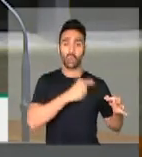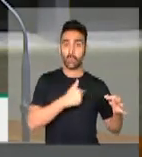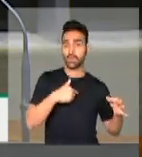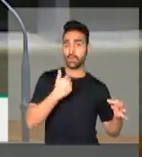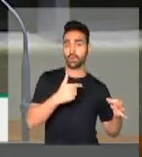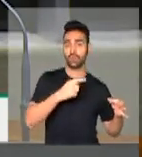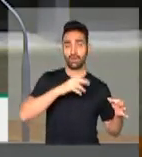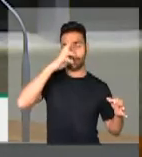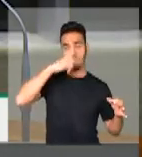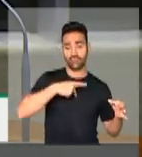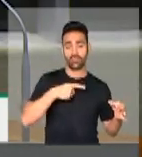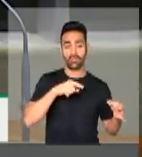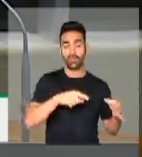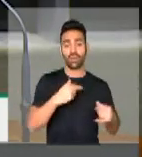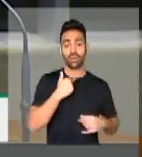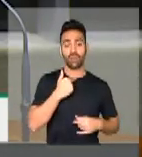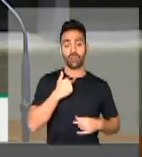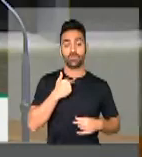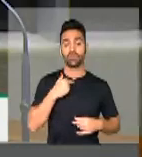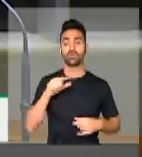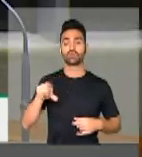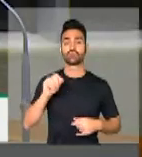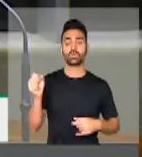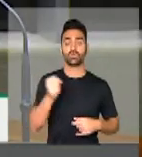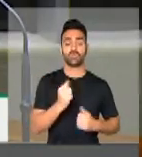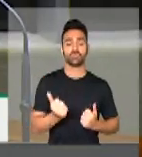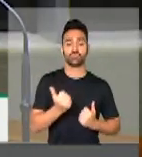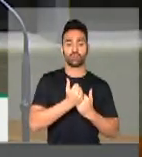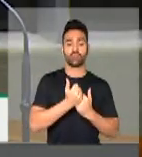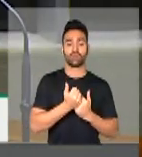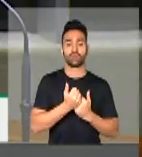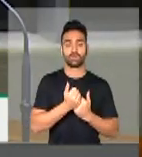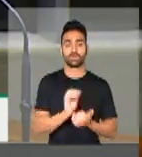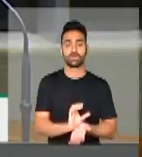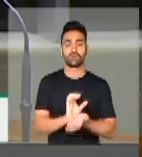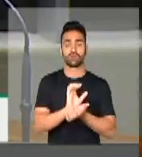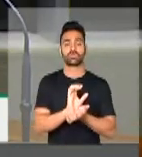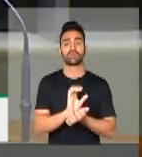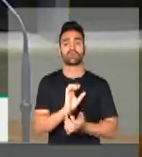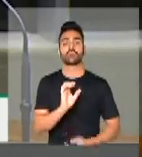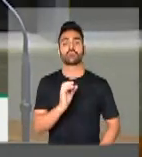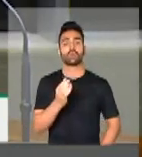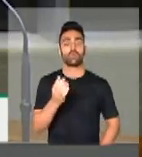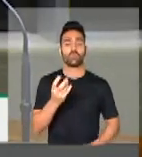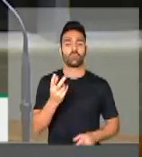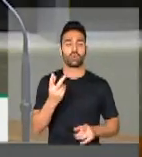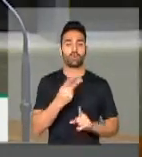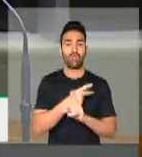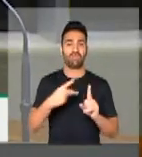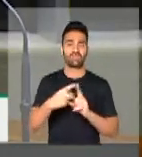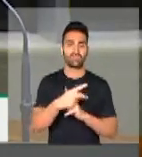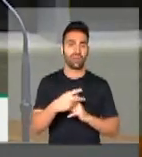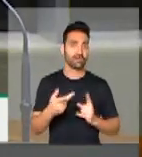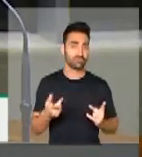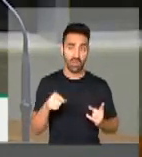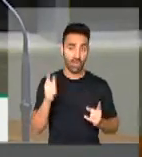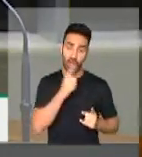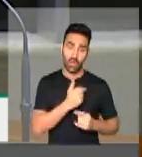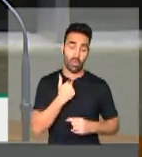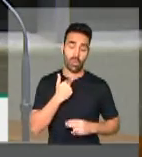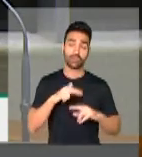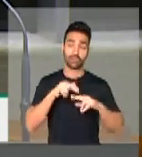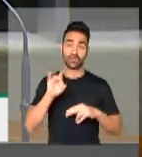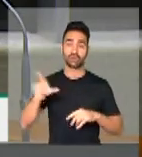direito de nomear uma suplente para o Conselho Nacional Previdenciário. Então, realmente, a autonomia, a